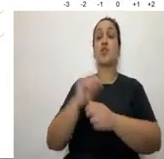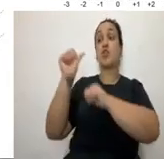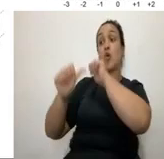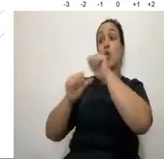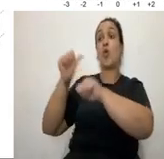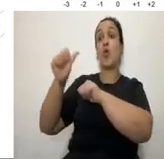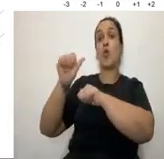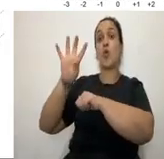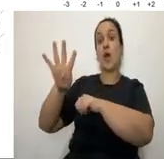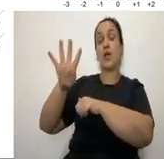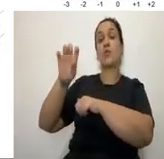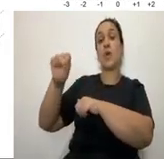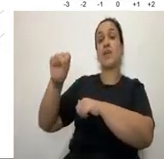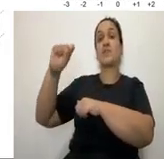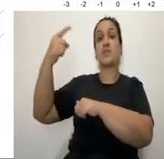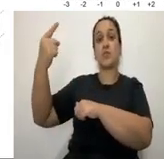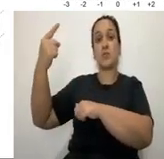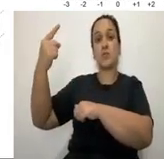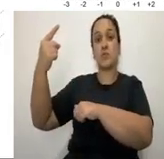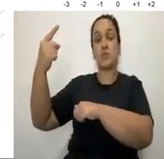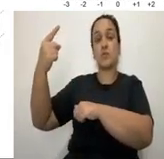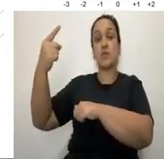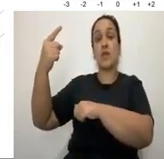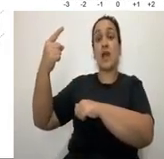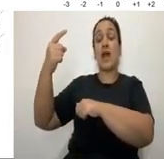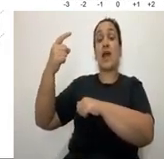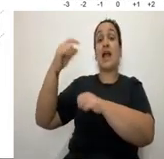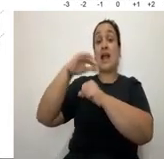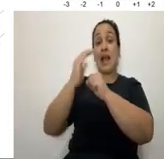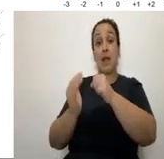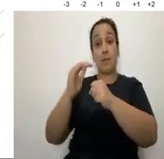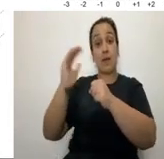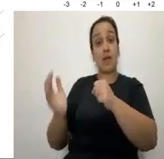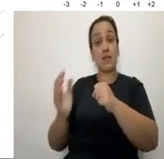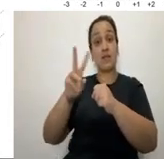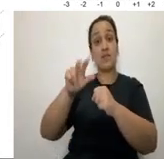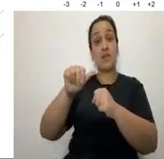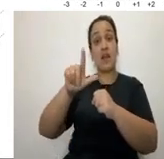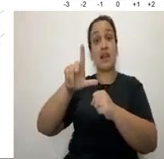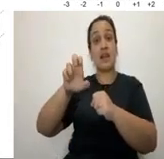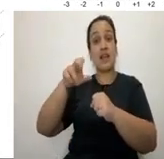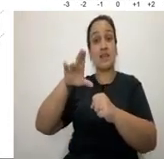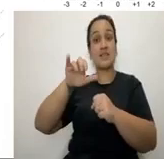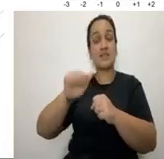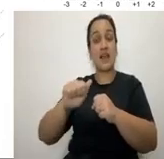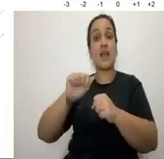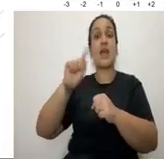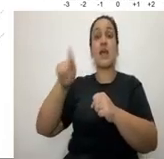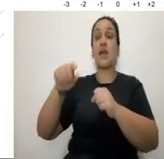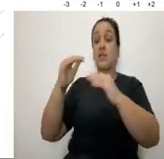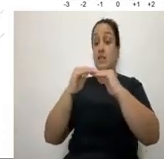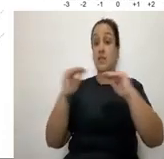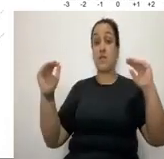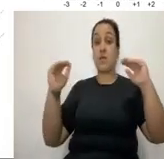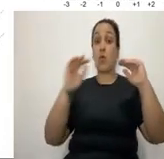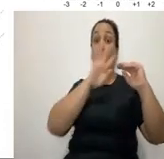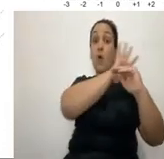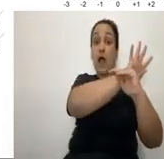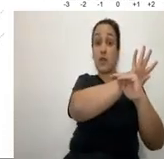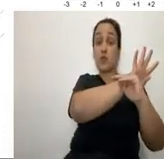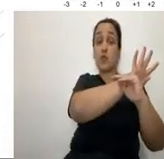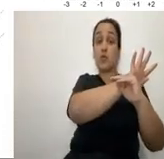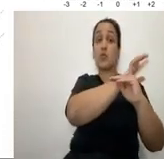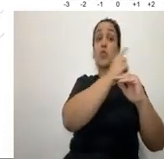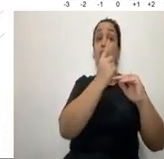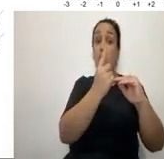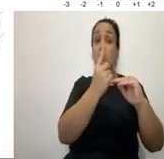3s2, 3d4. Passou para 4s1, 3d5. Camada de valência dele agora é essa daqui, com 4